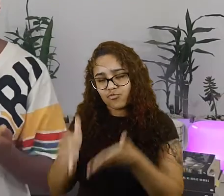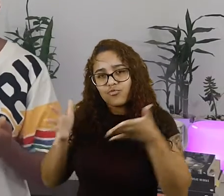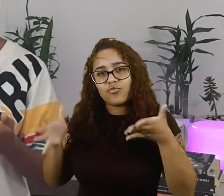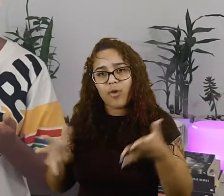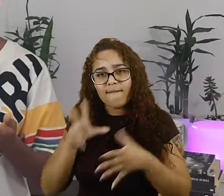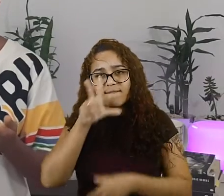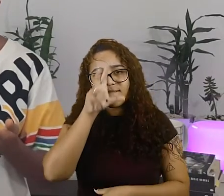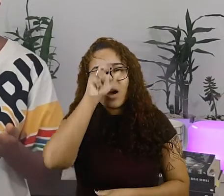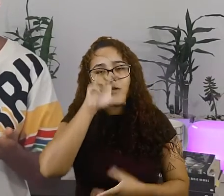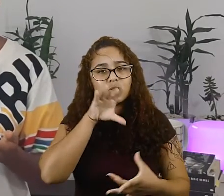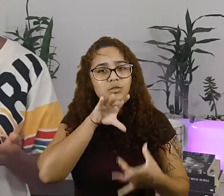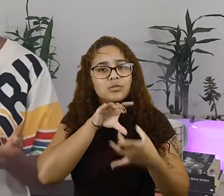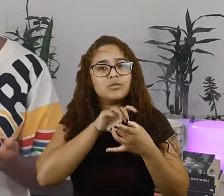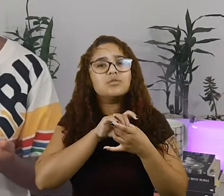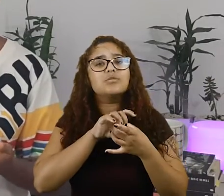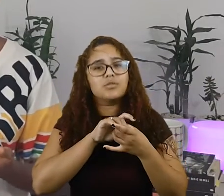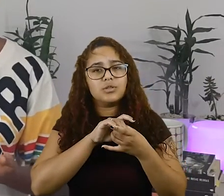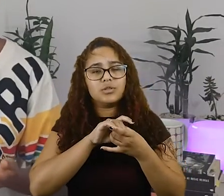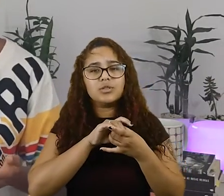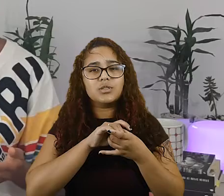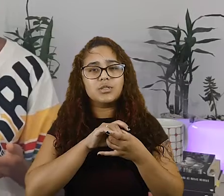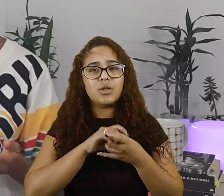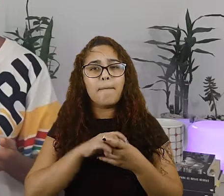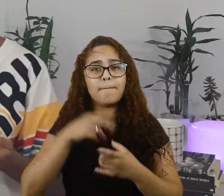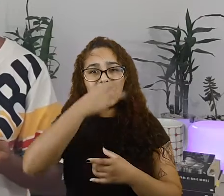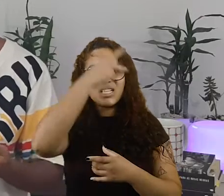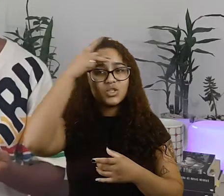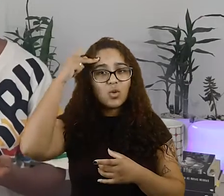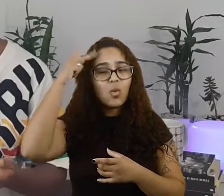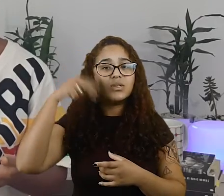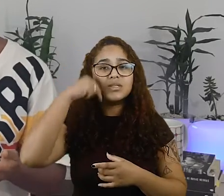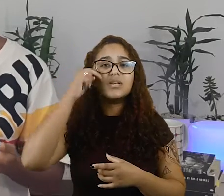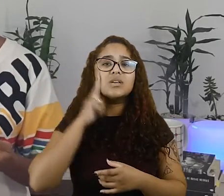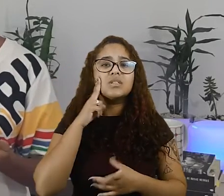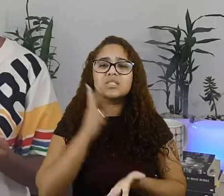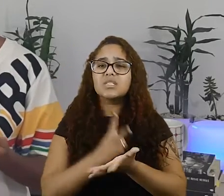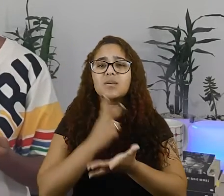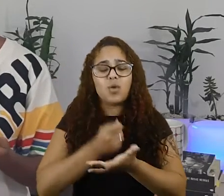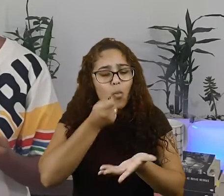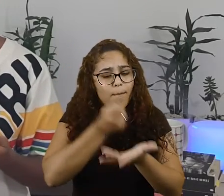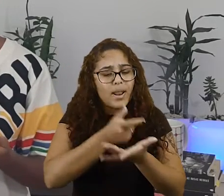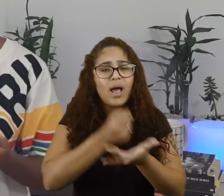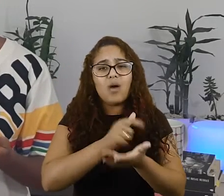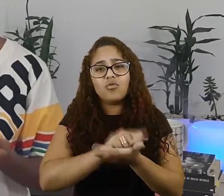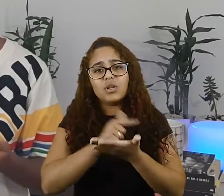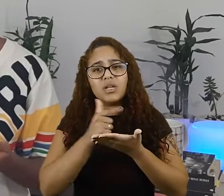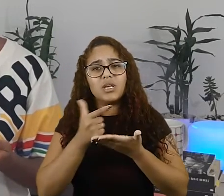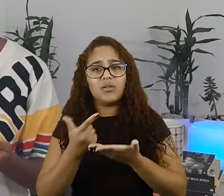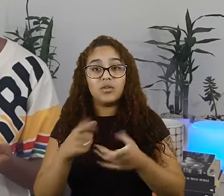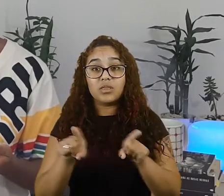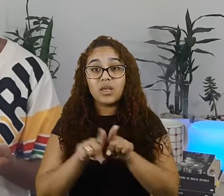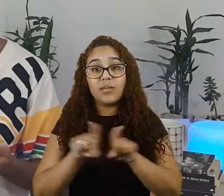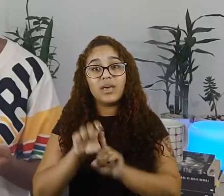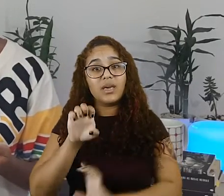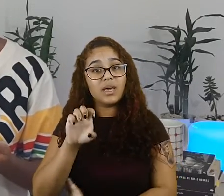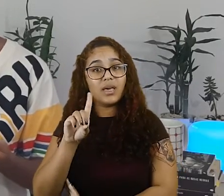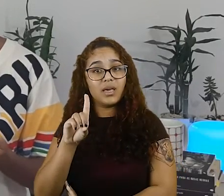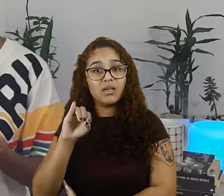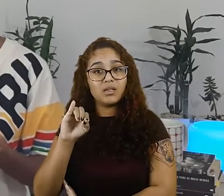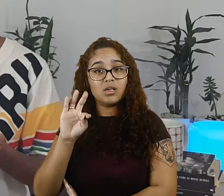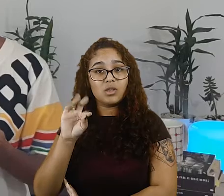né, as nossas redes de autoras negras, de autores negros, que a gente possa continuar comprando o livro